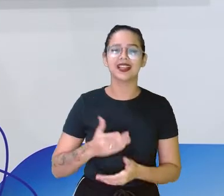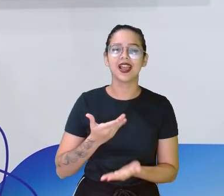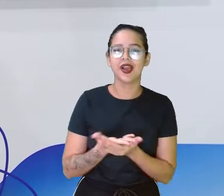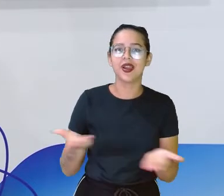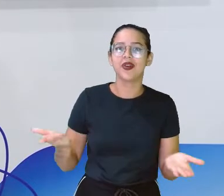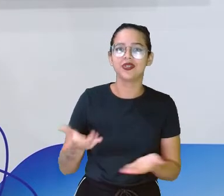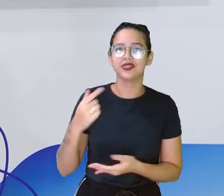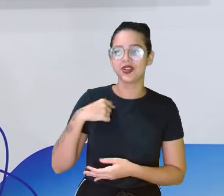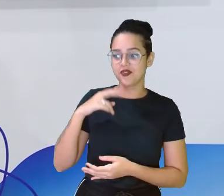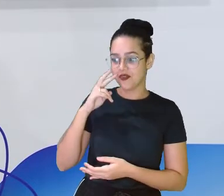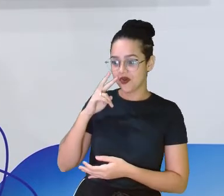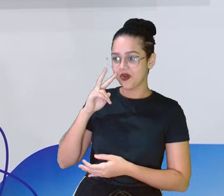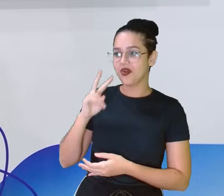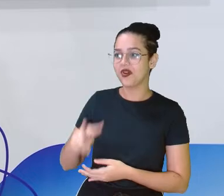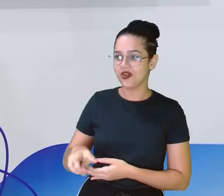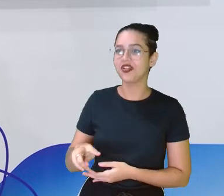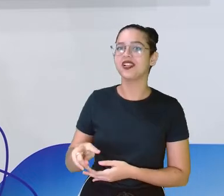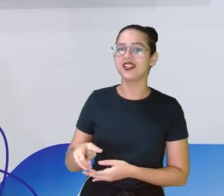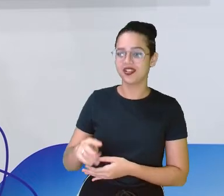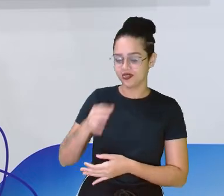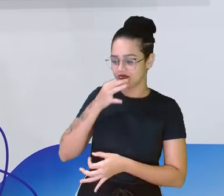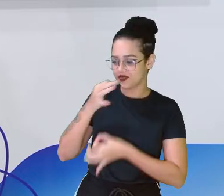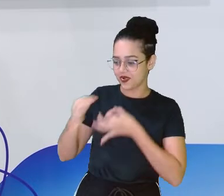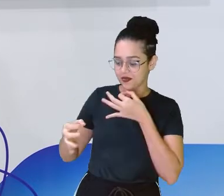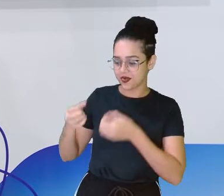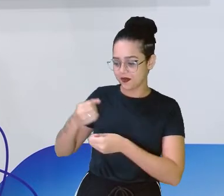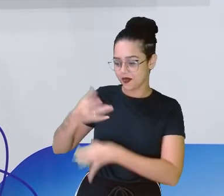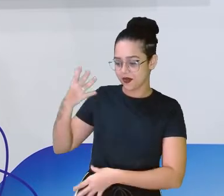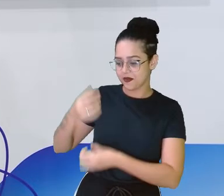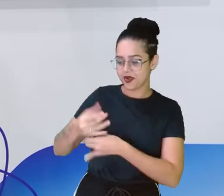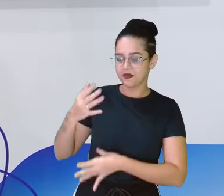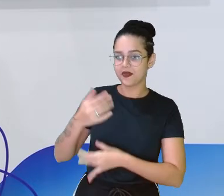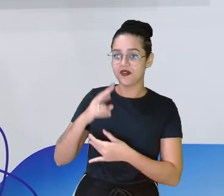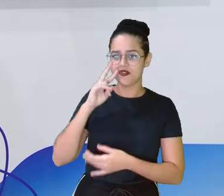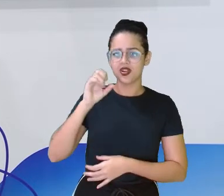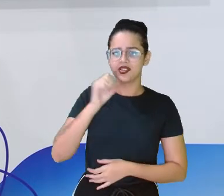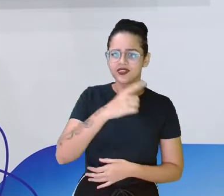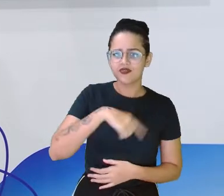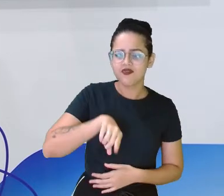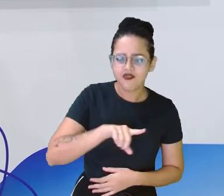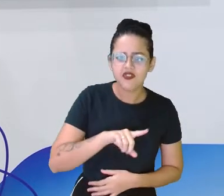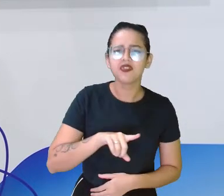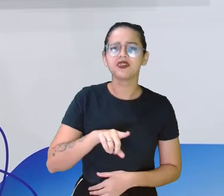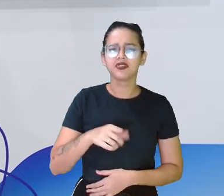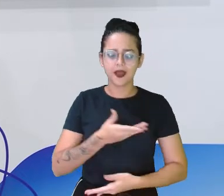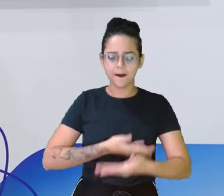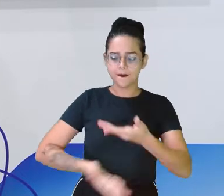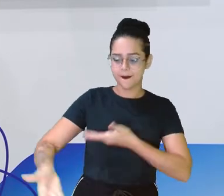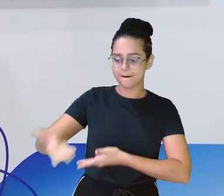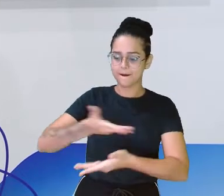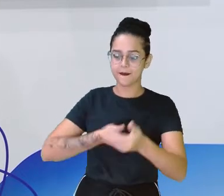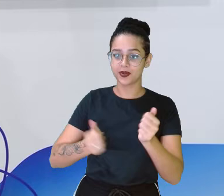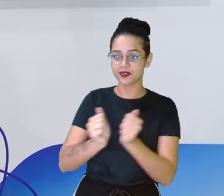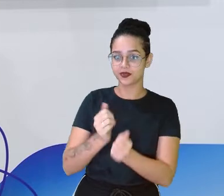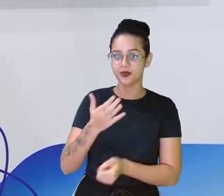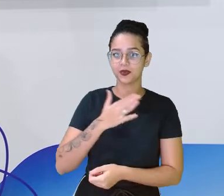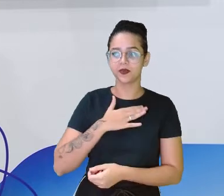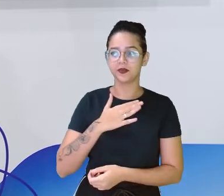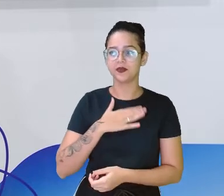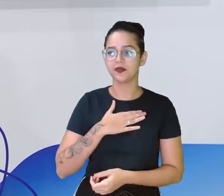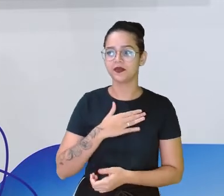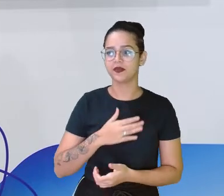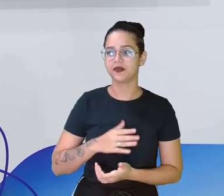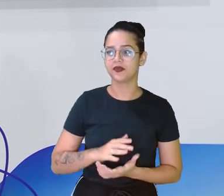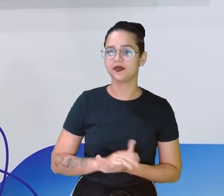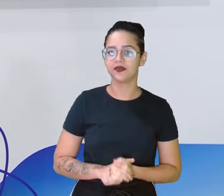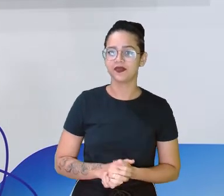eu vou olhar ao vivo o chat para ver se vocês estão interagindo comigo.